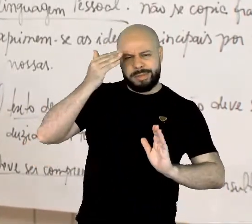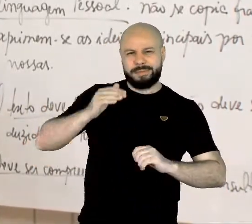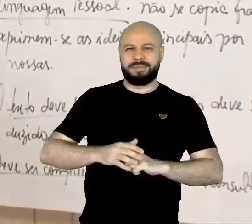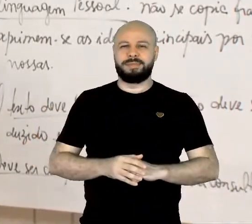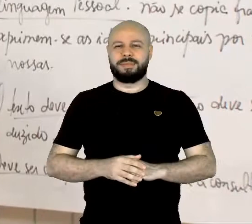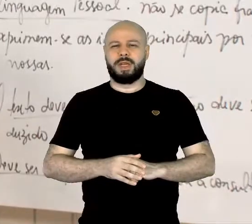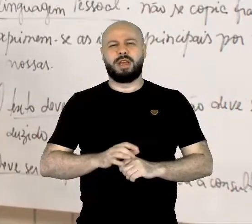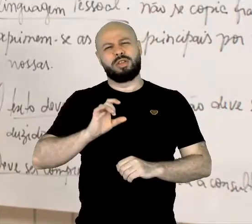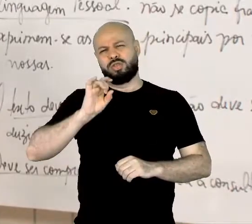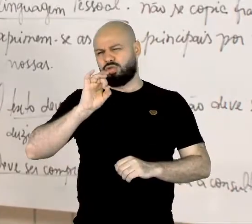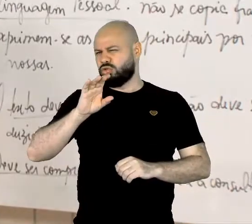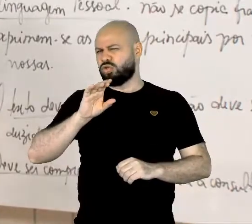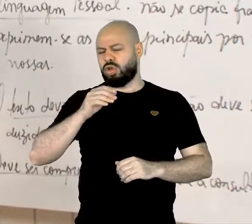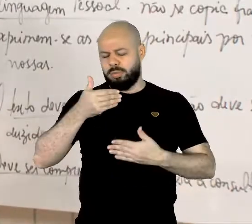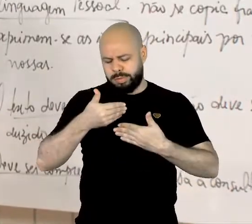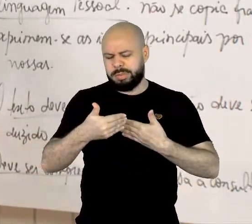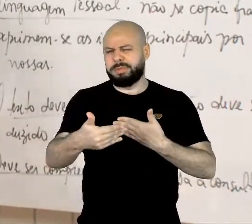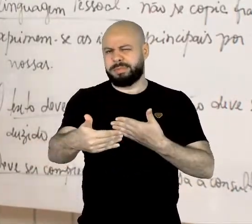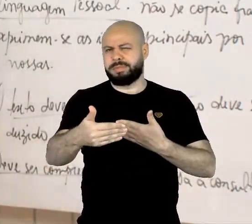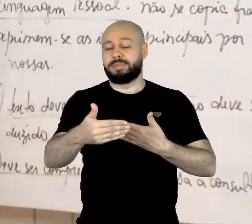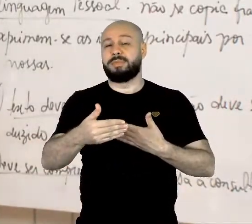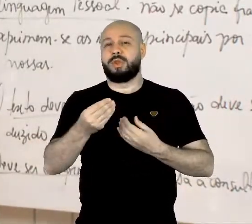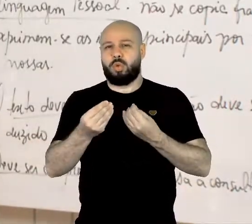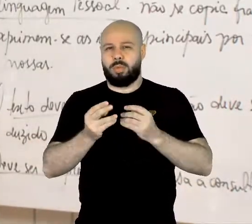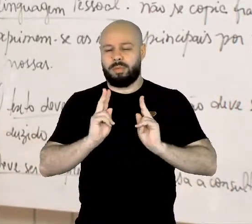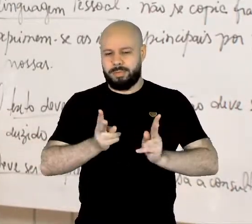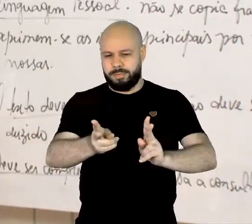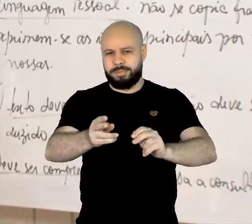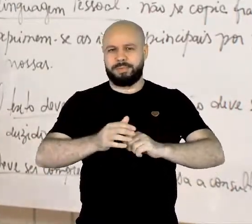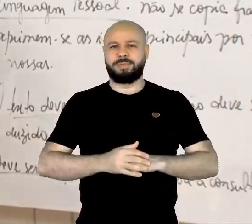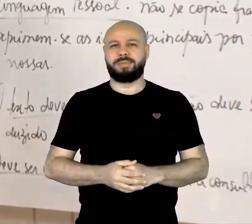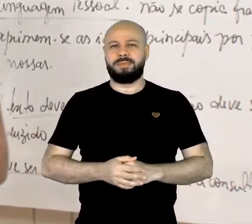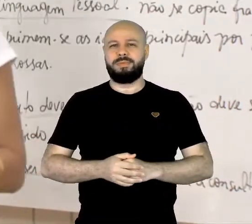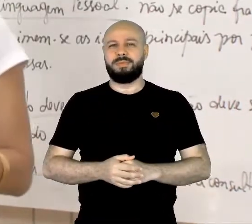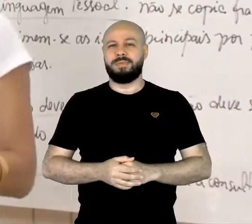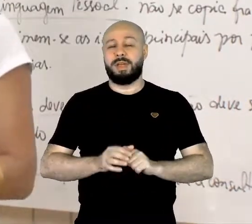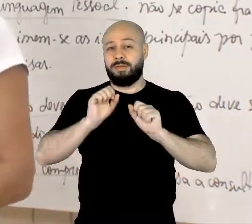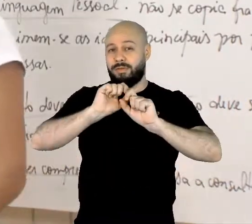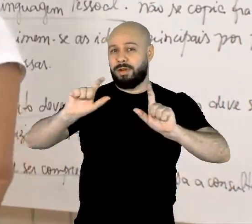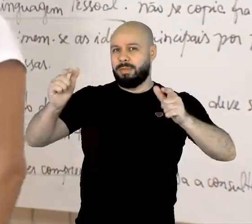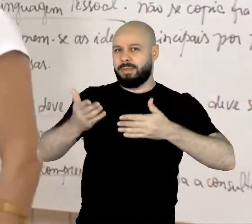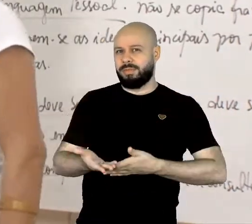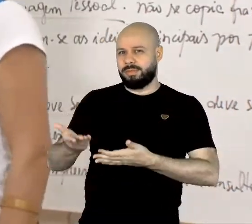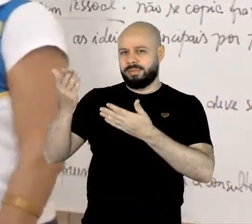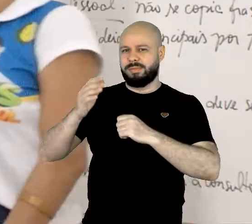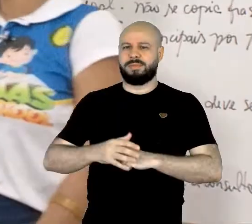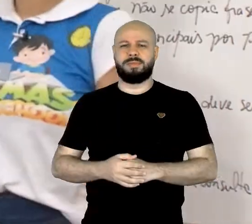dar só a sequência, tá? Continuidade. Então, vamos lá aos slides, por favor.